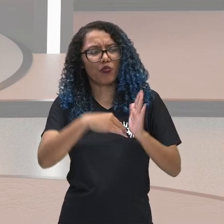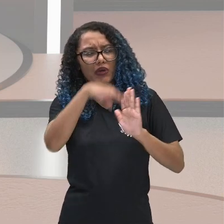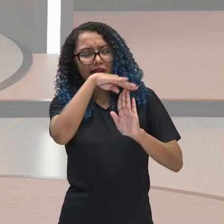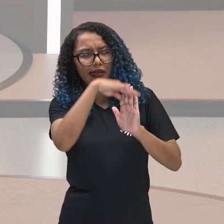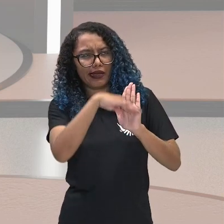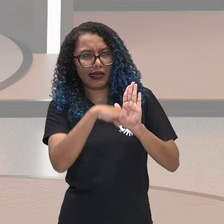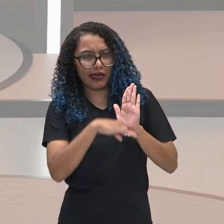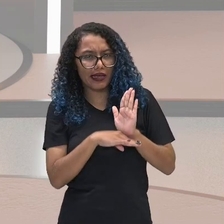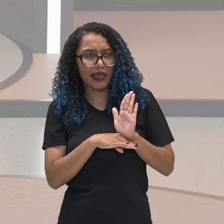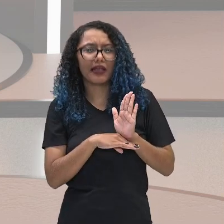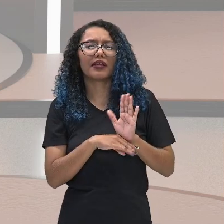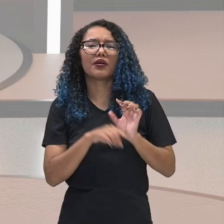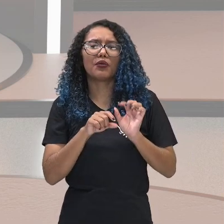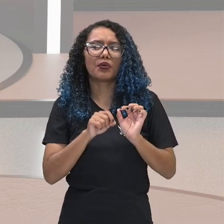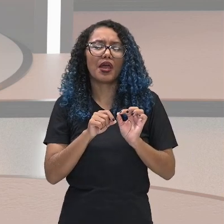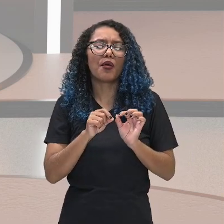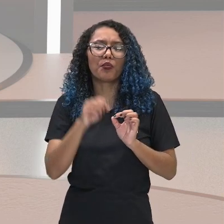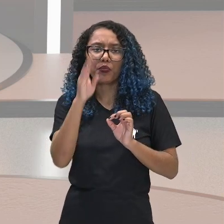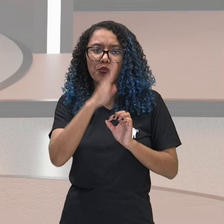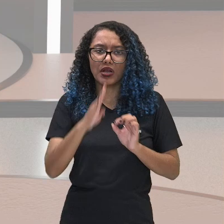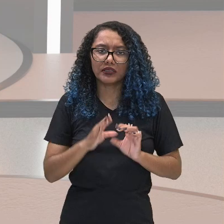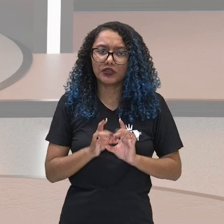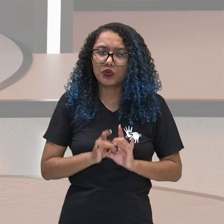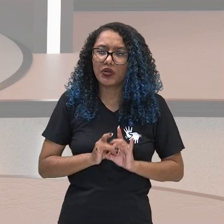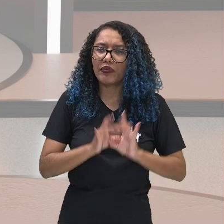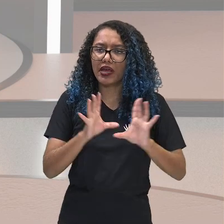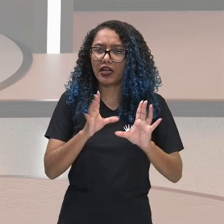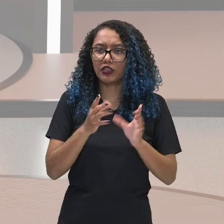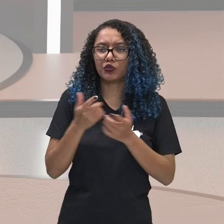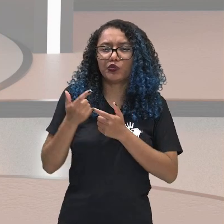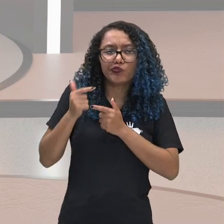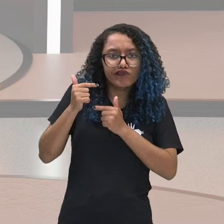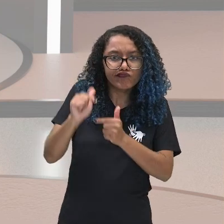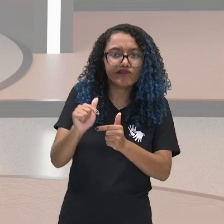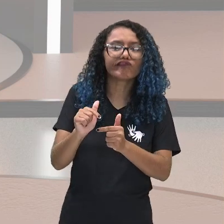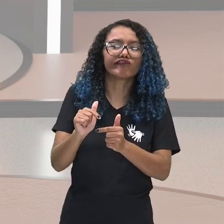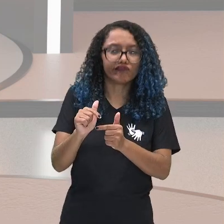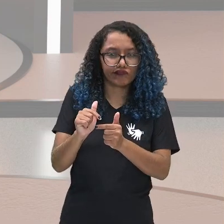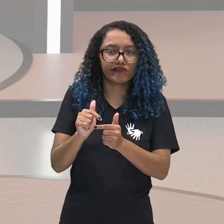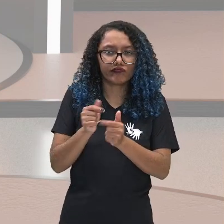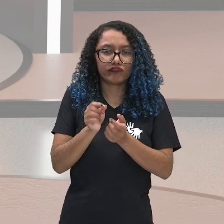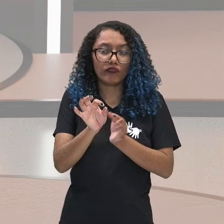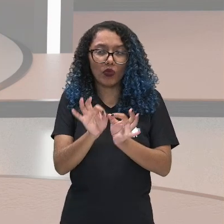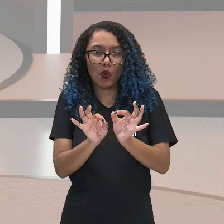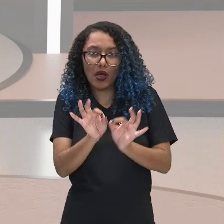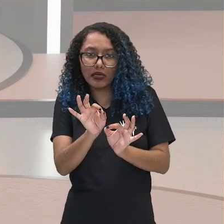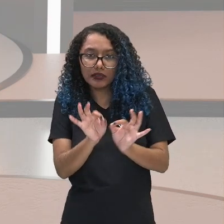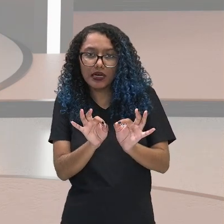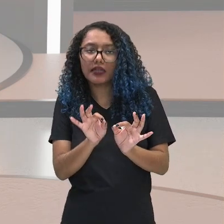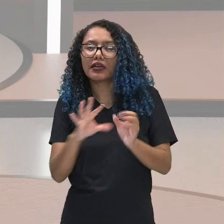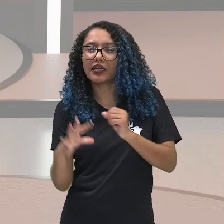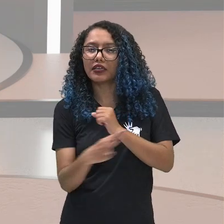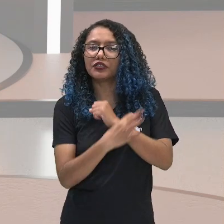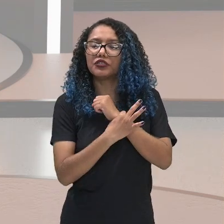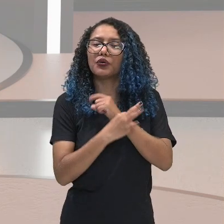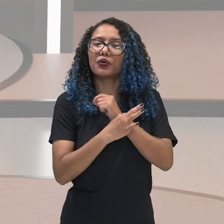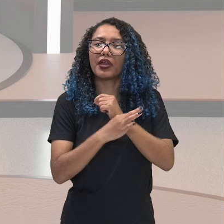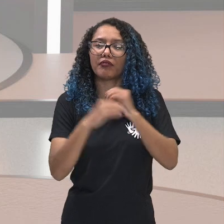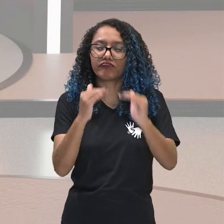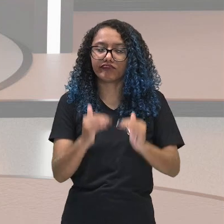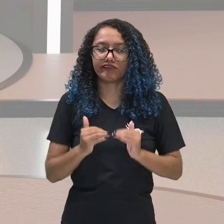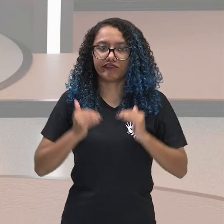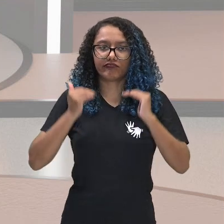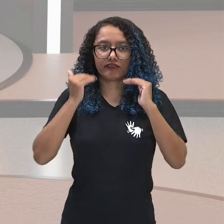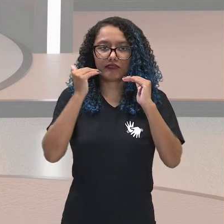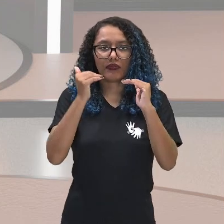Brasil um liberalismo moderado, que garantia, então, aí a soberania do monarca